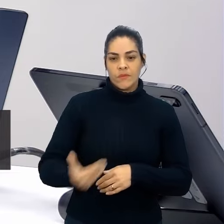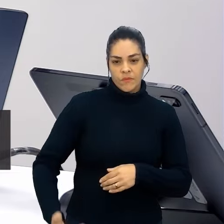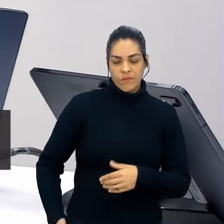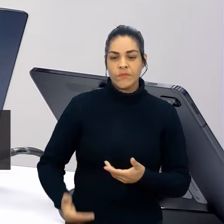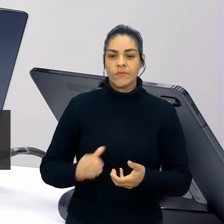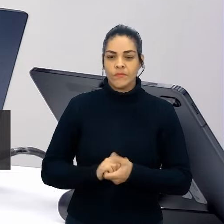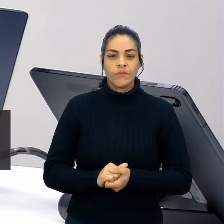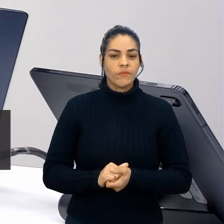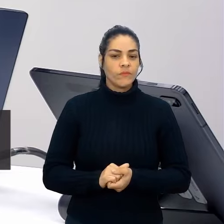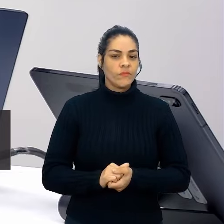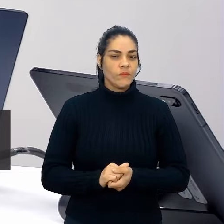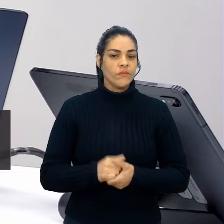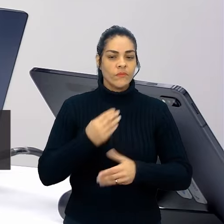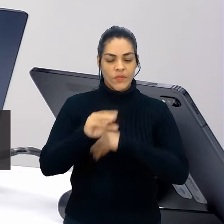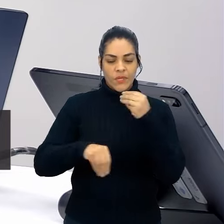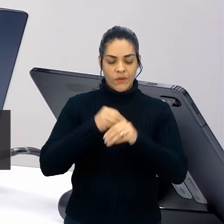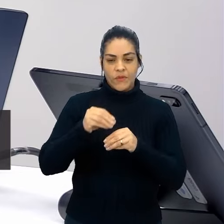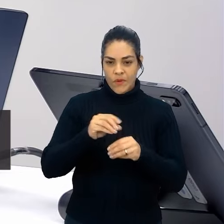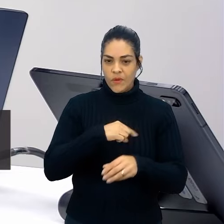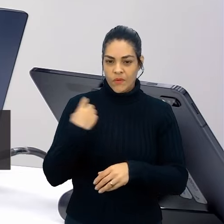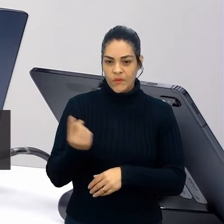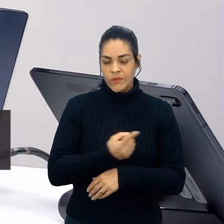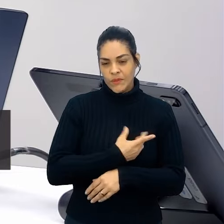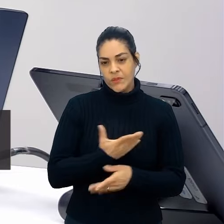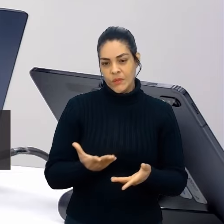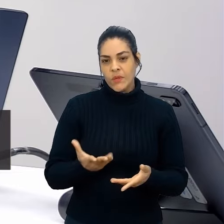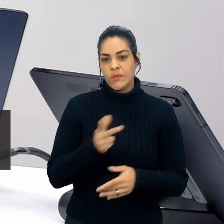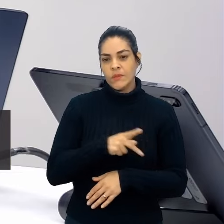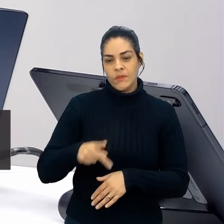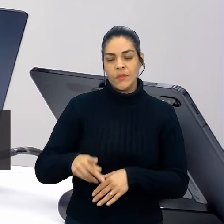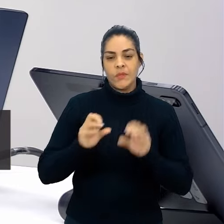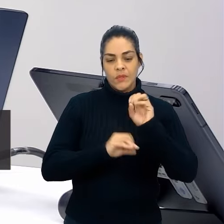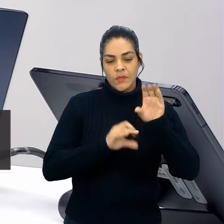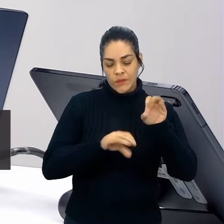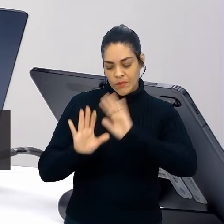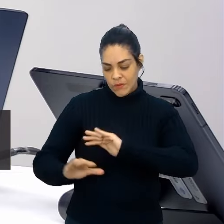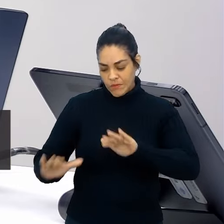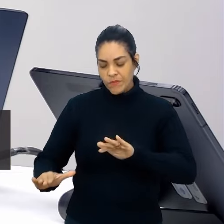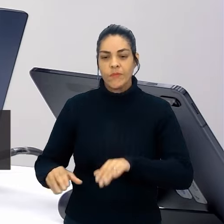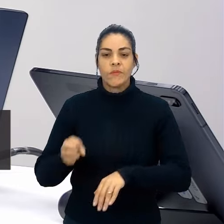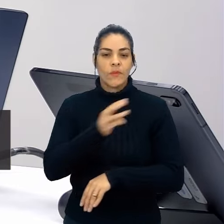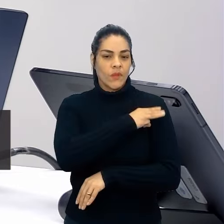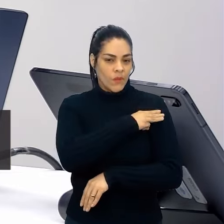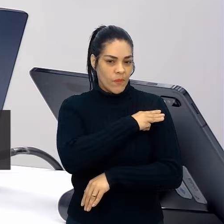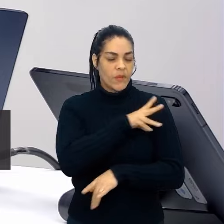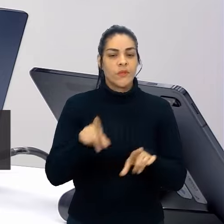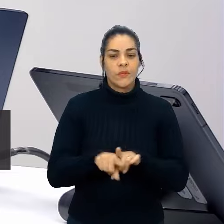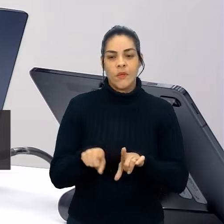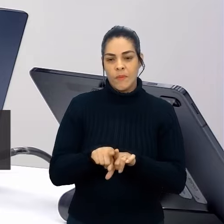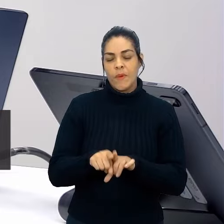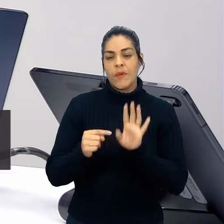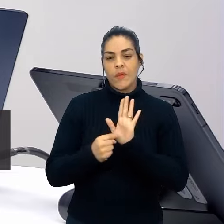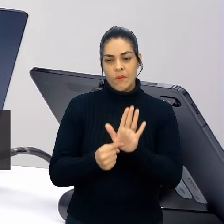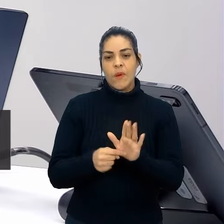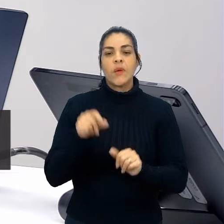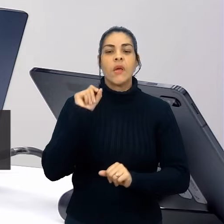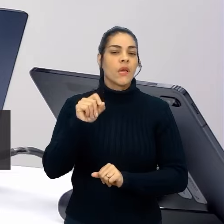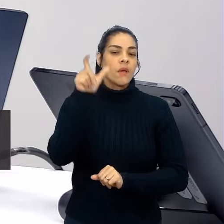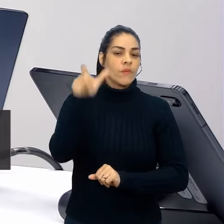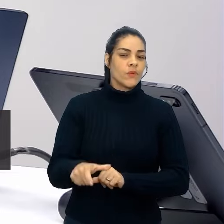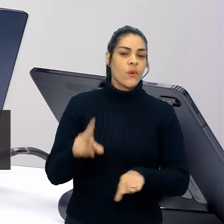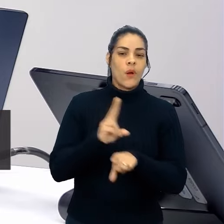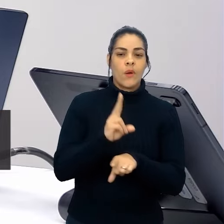constitutivas, que no caso engloba nós. As políticas, por exemplo, que da educação infantil, do ensino médio, que determina quem cuida, quem não cuida,